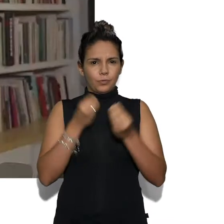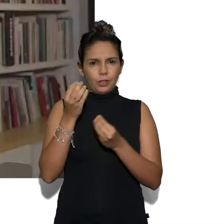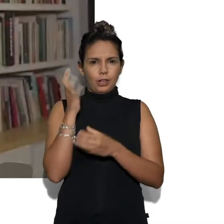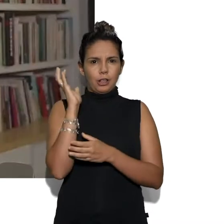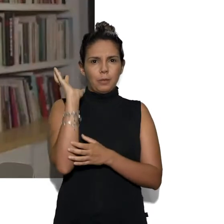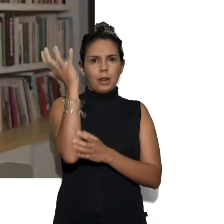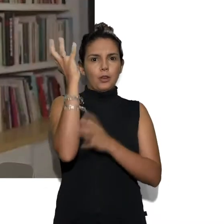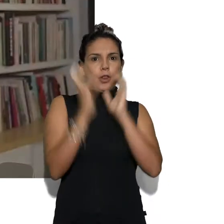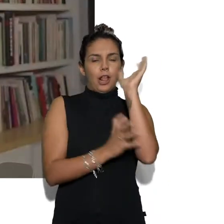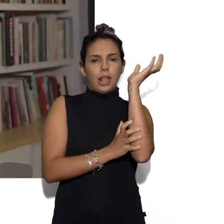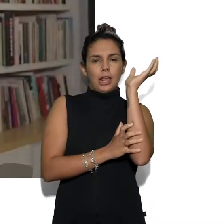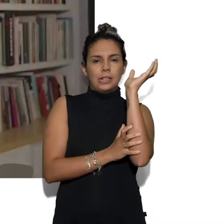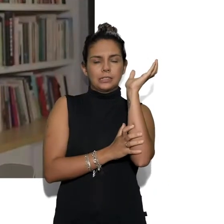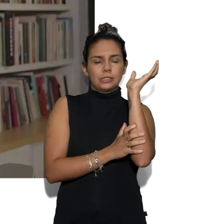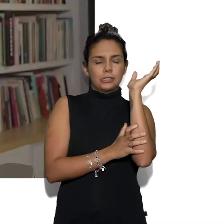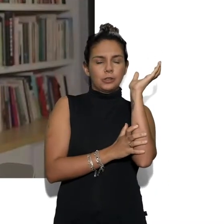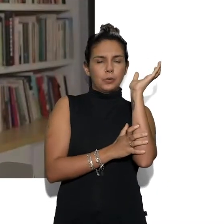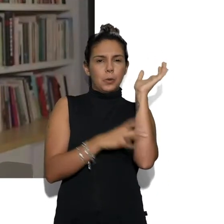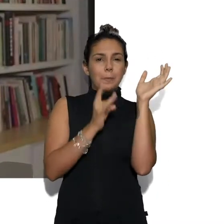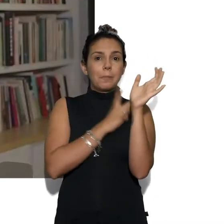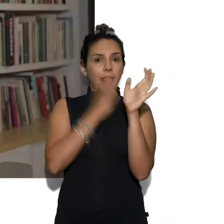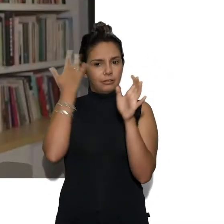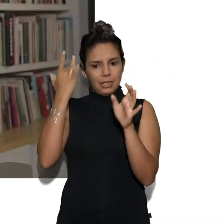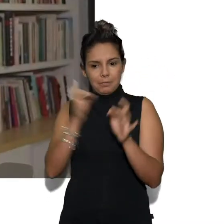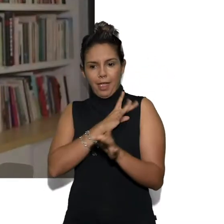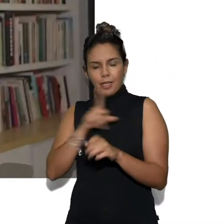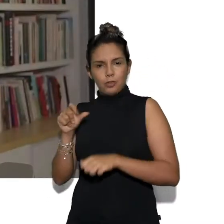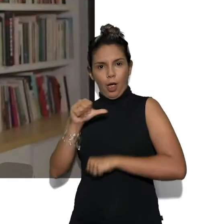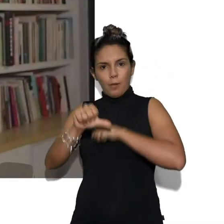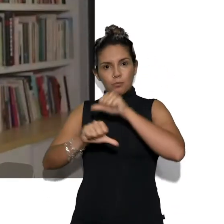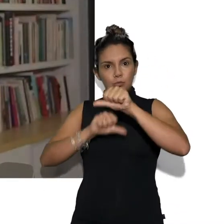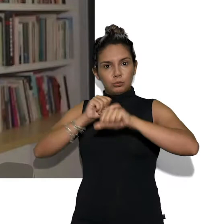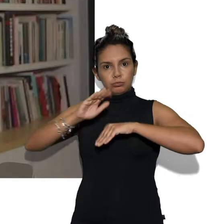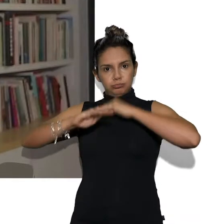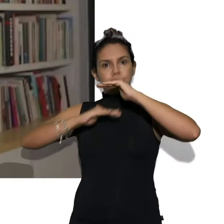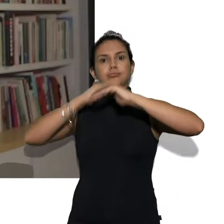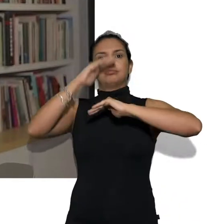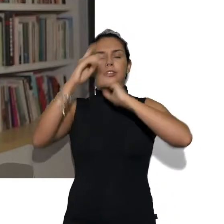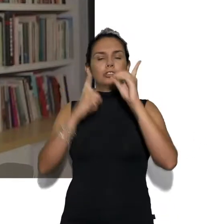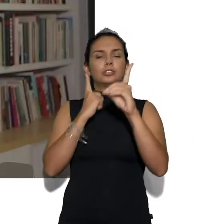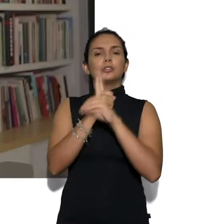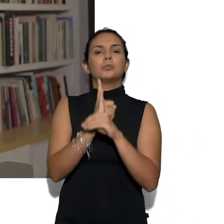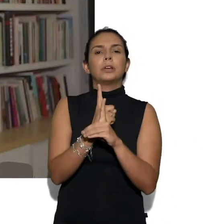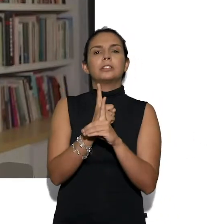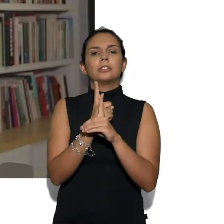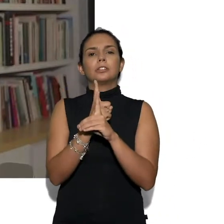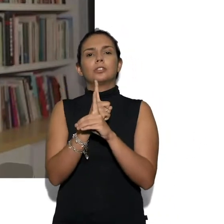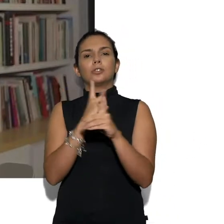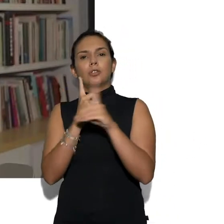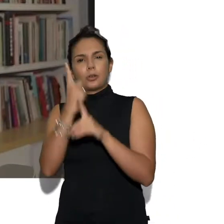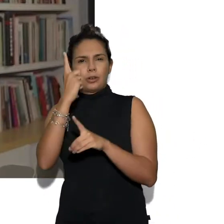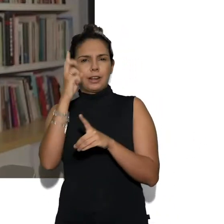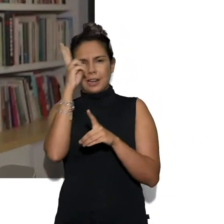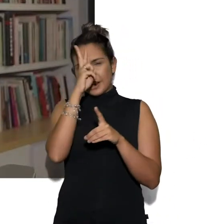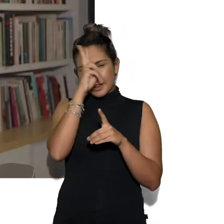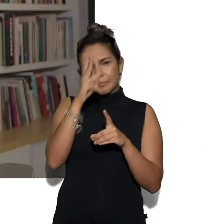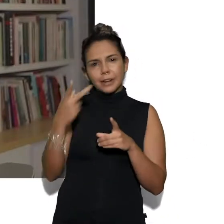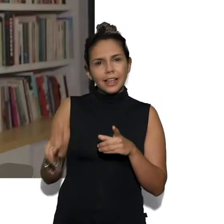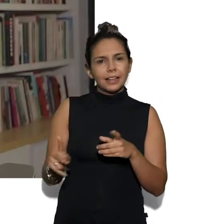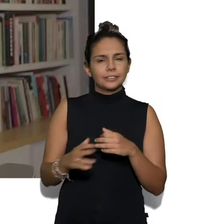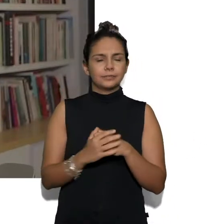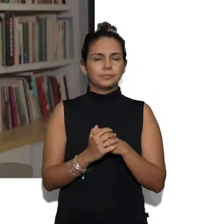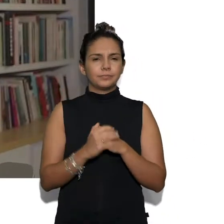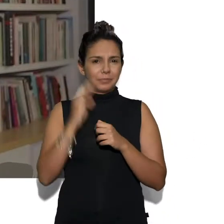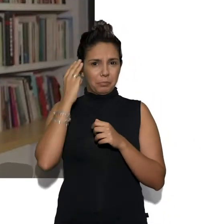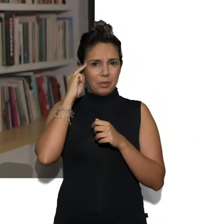do medo modificada durante a escritura, como a descoberta e a redescoberta de uma memória? As memórias,